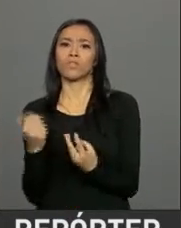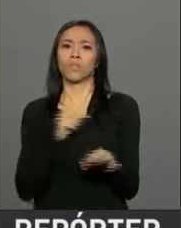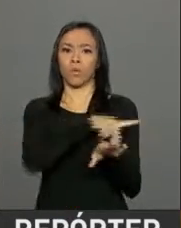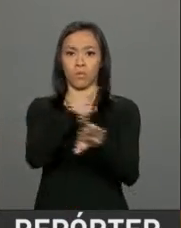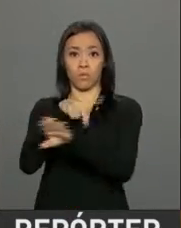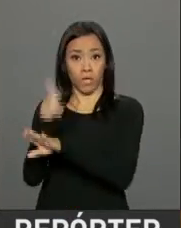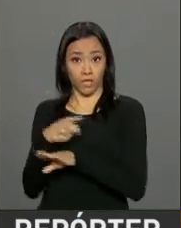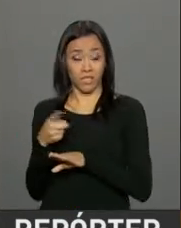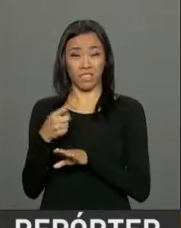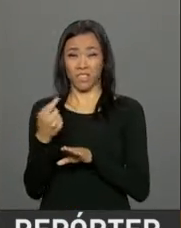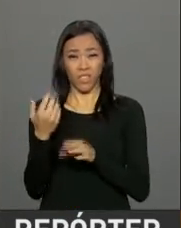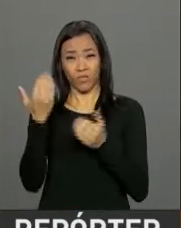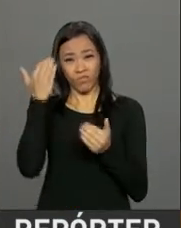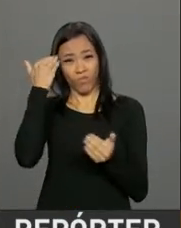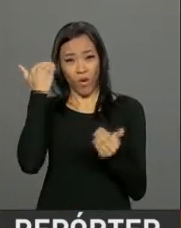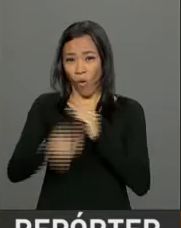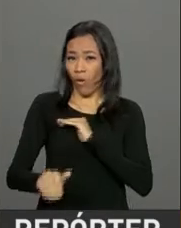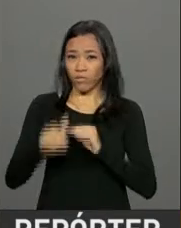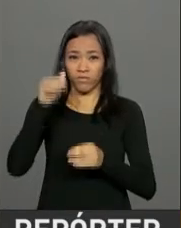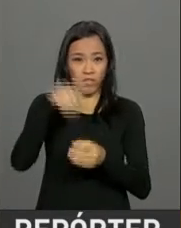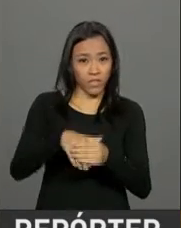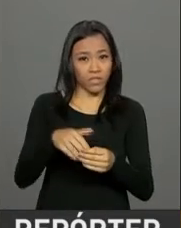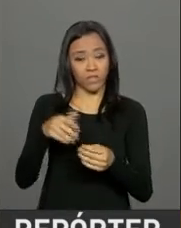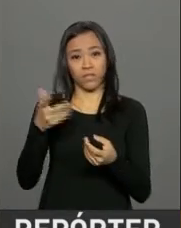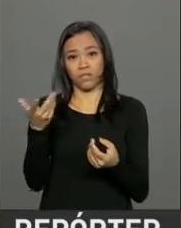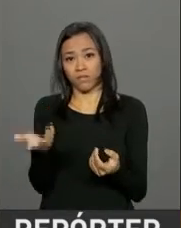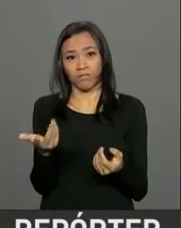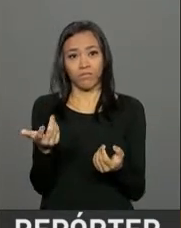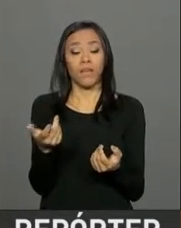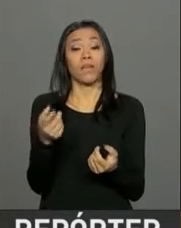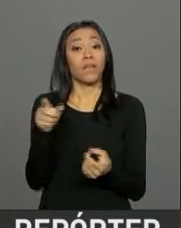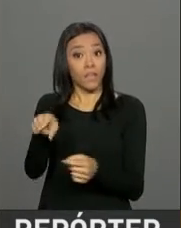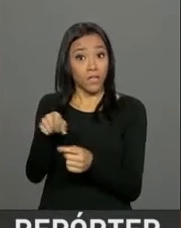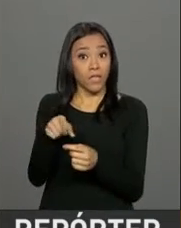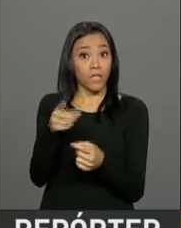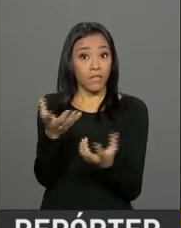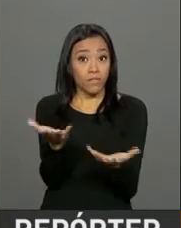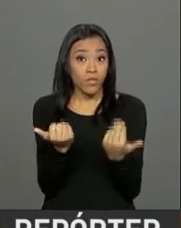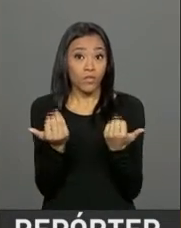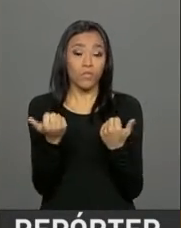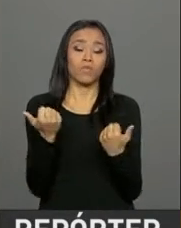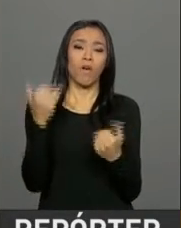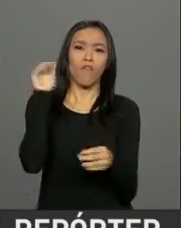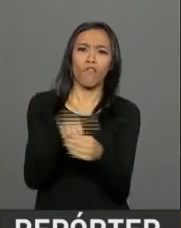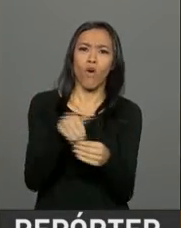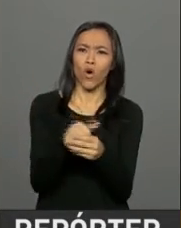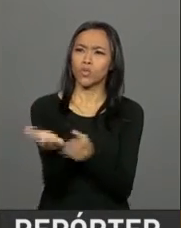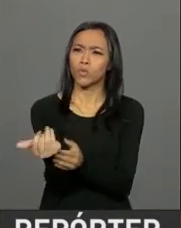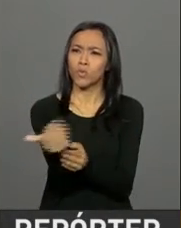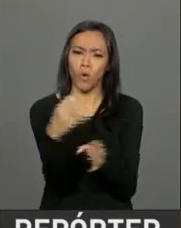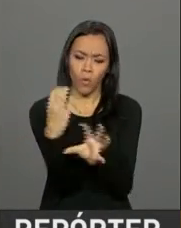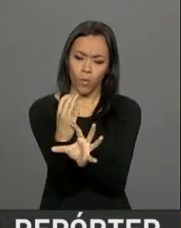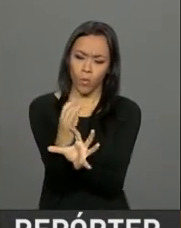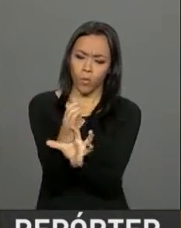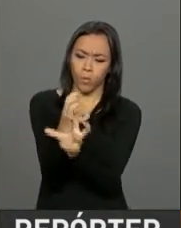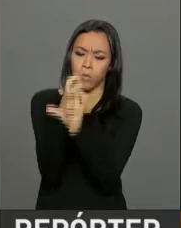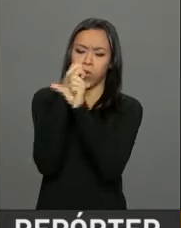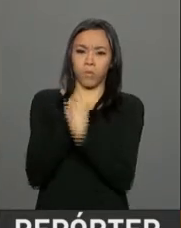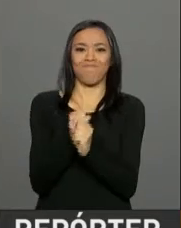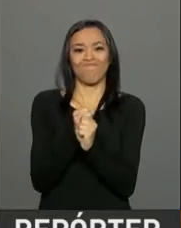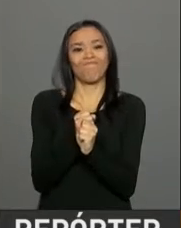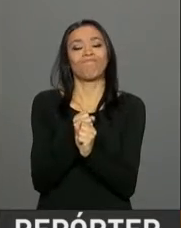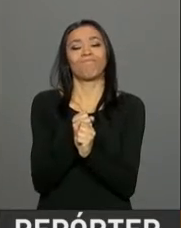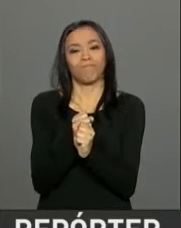a proposta por pressão do Japão e garantir os votos necessários na reunião da comissão, precisamos